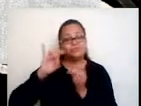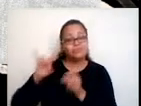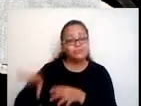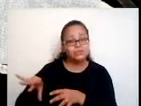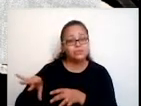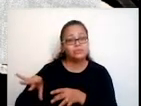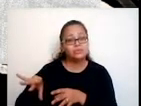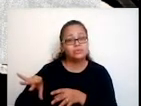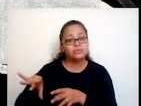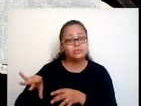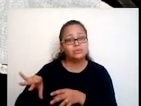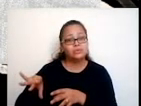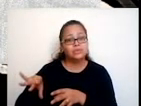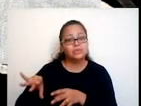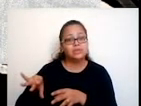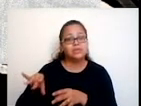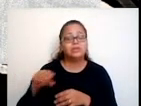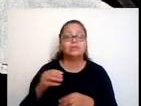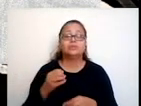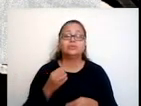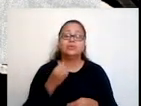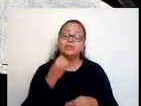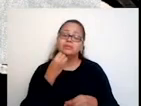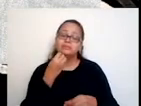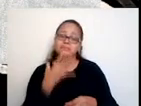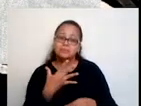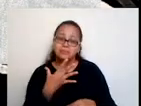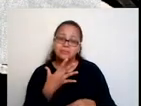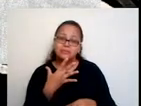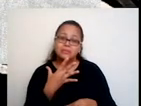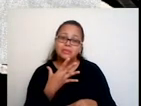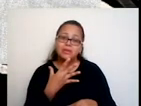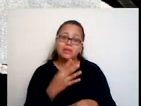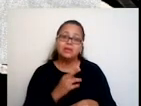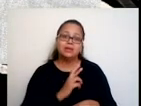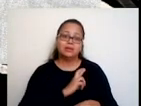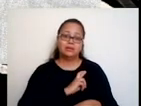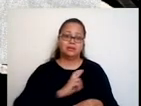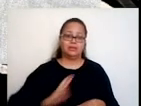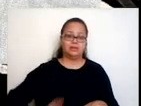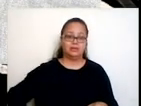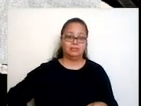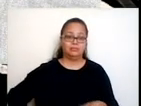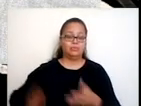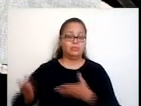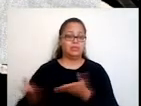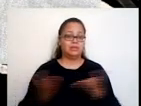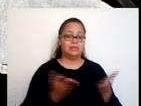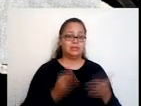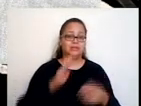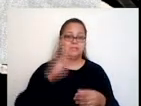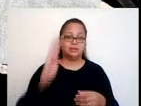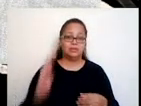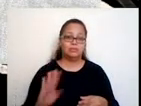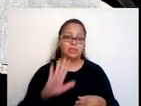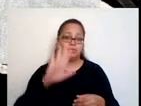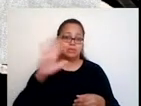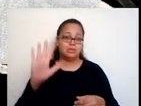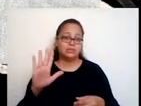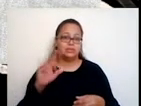excluídos dos benefícios que a República, né, o modelo republicano, estava trazendo para o Brasil.